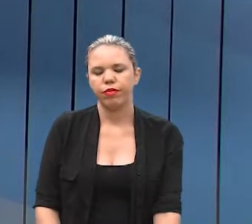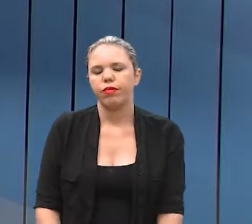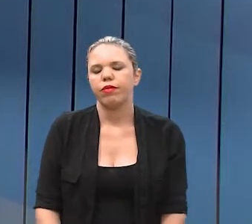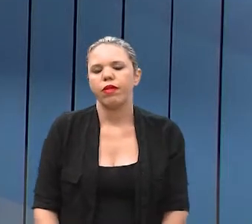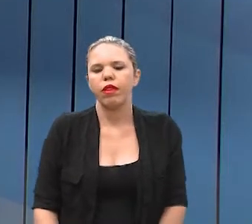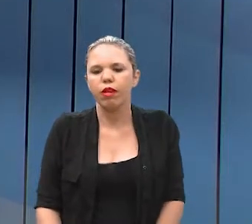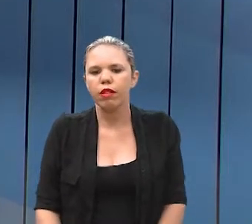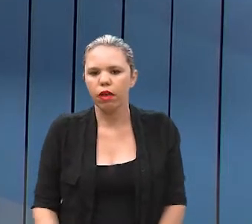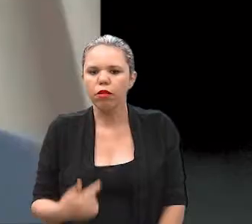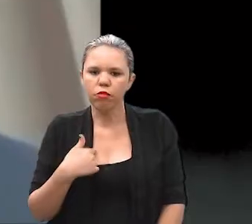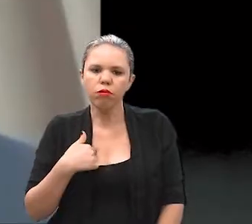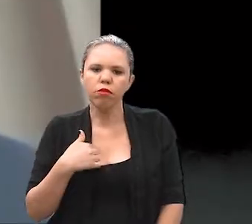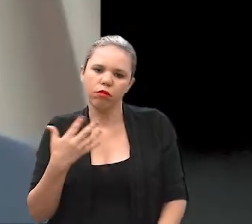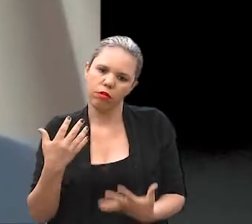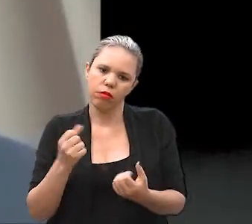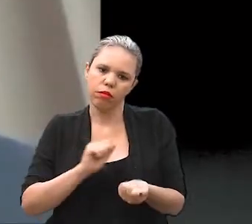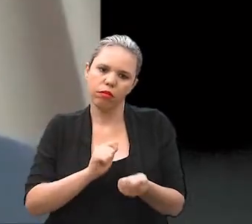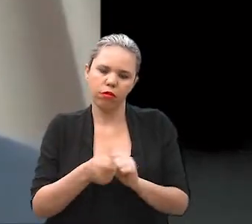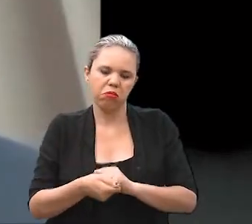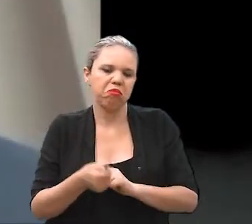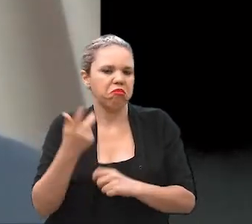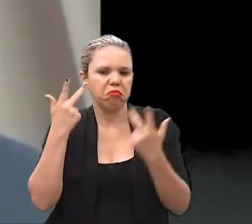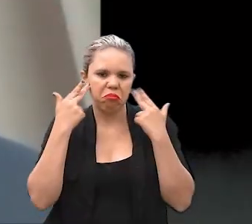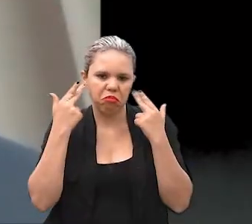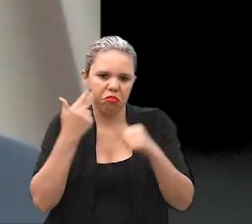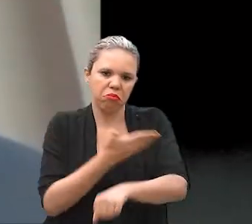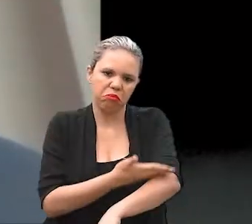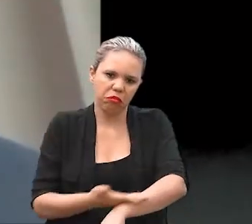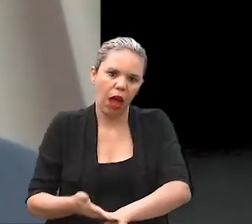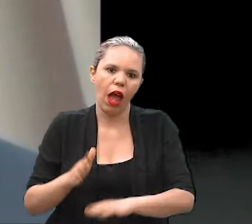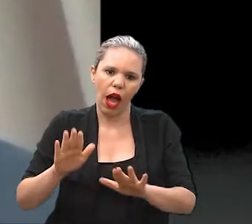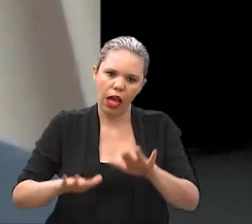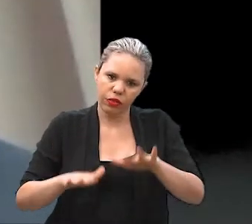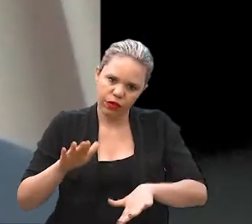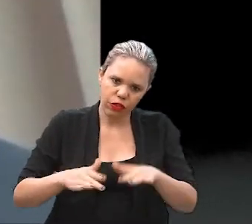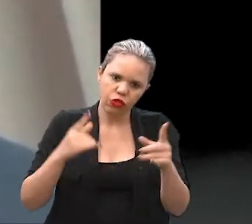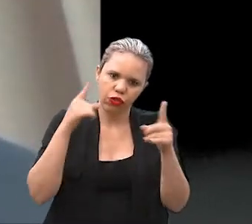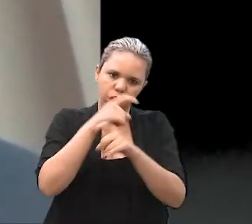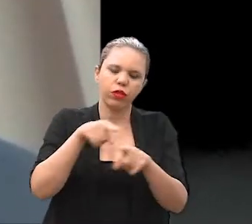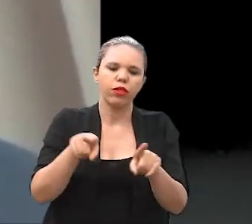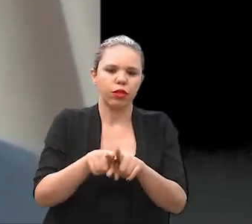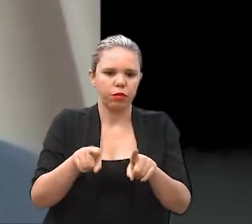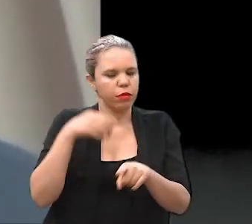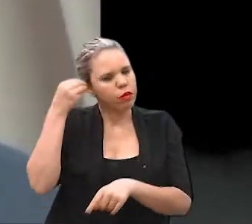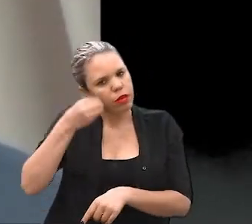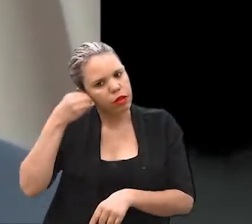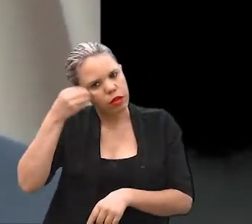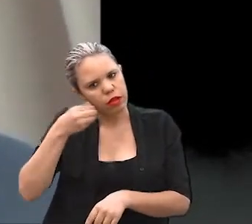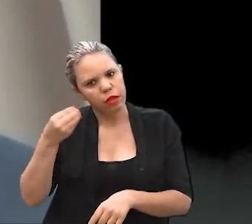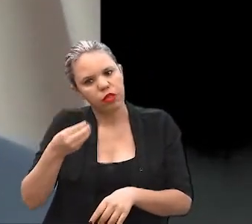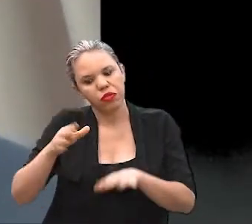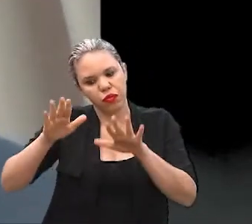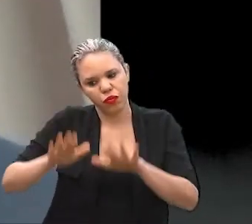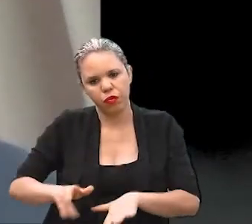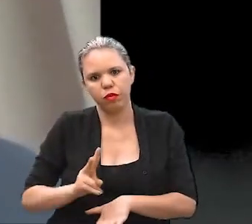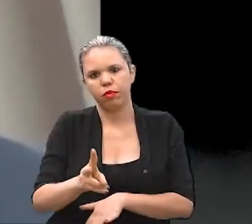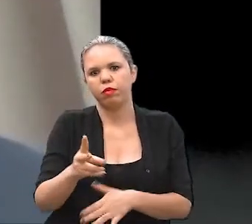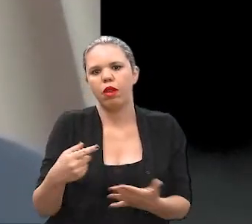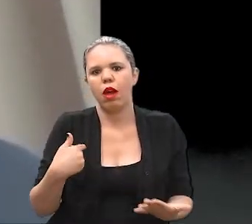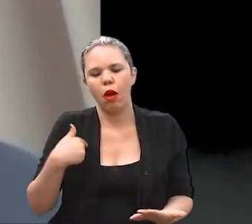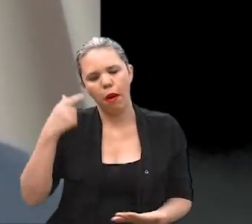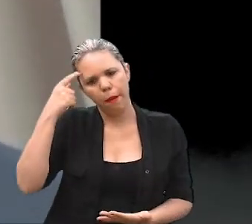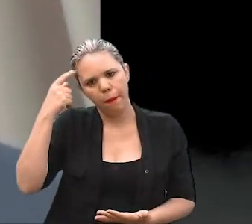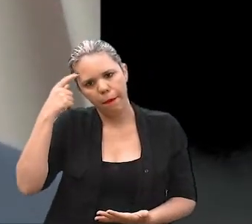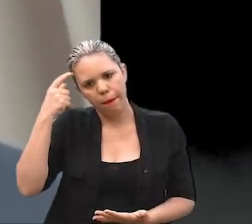Olha, eu me adaptei, sei que é bastante difícil, mas sei que também essa experiência veio para ficar. Eu